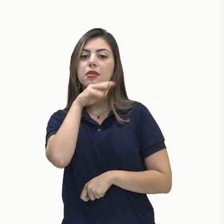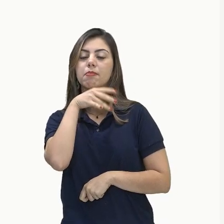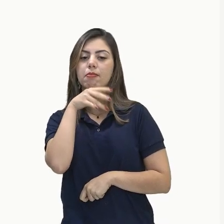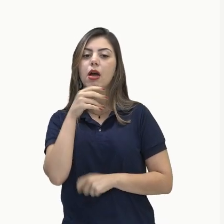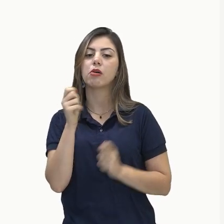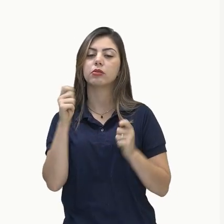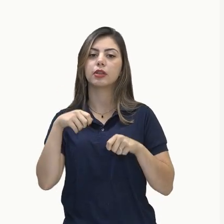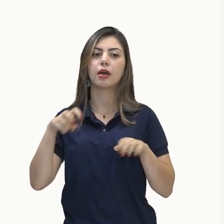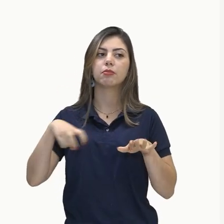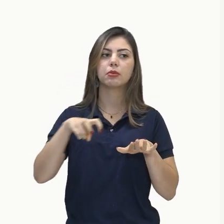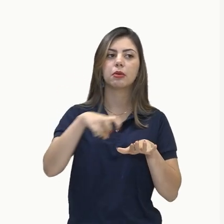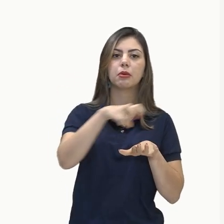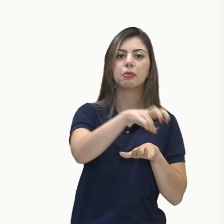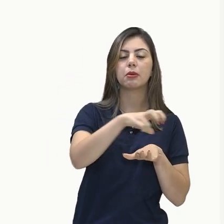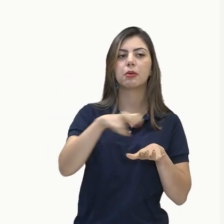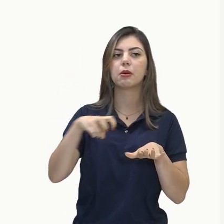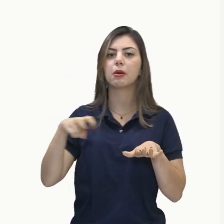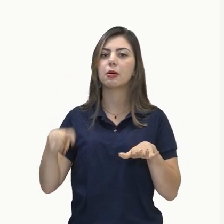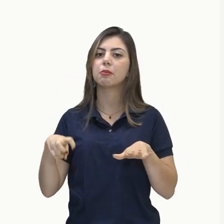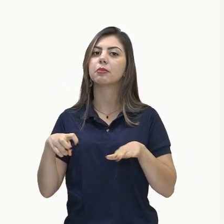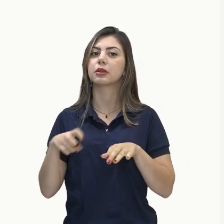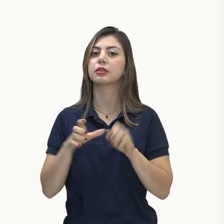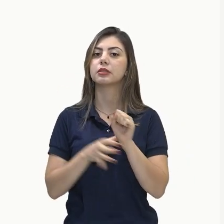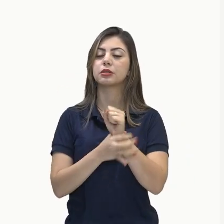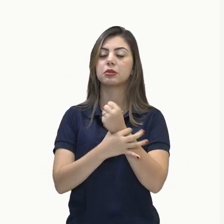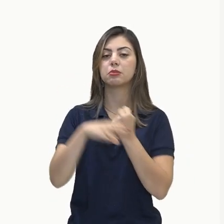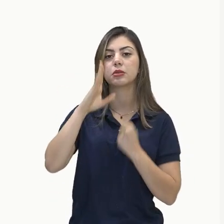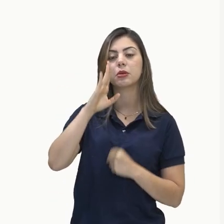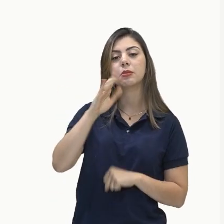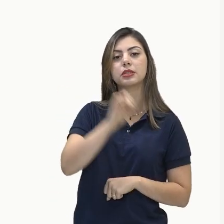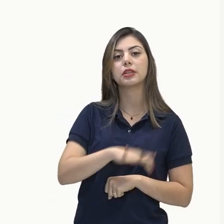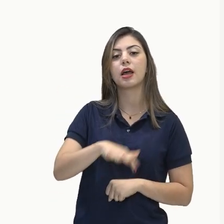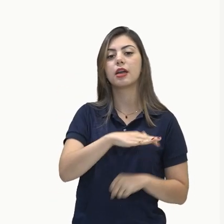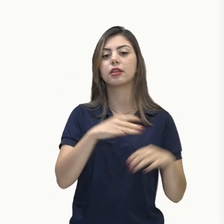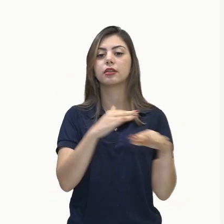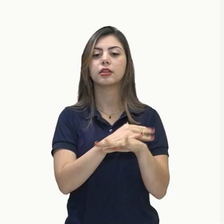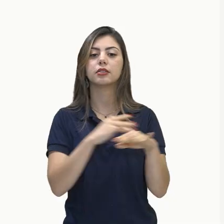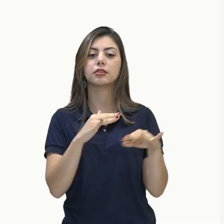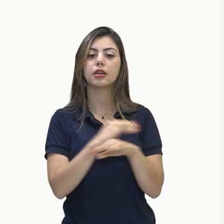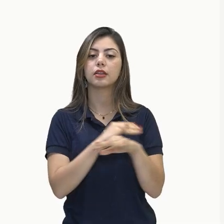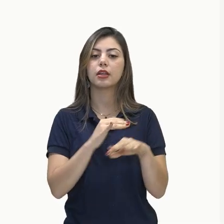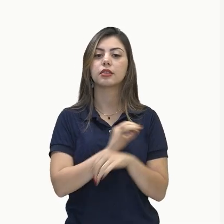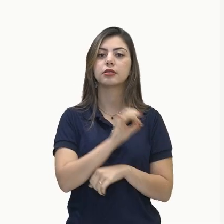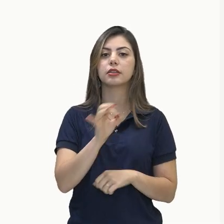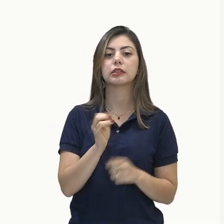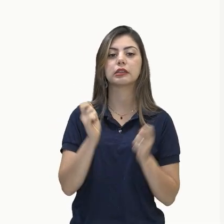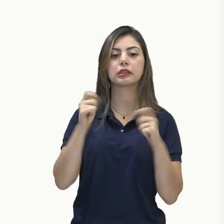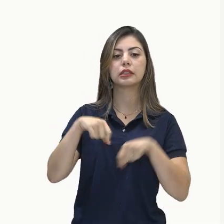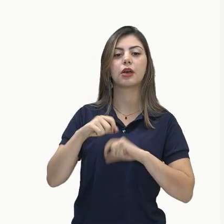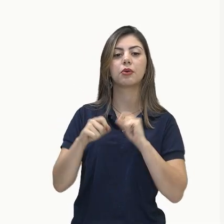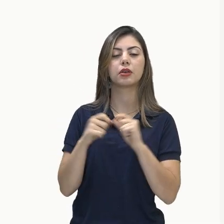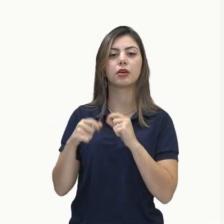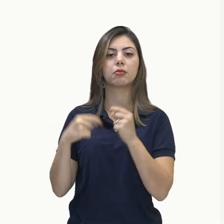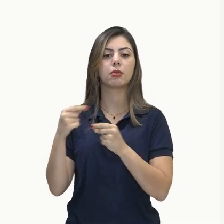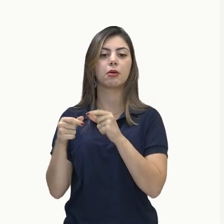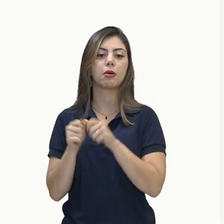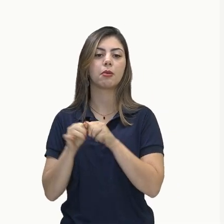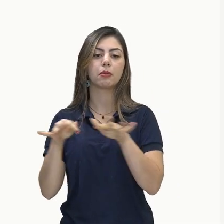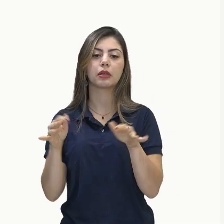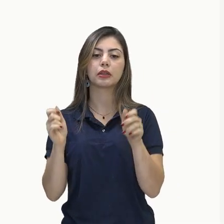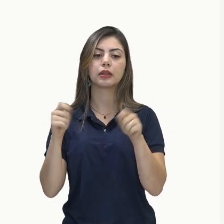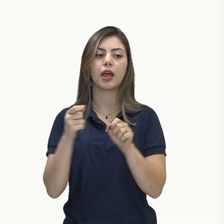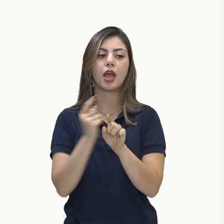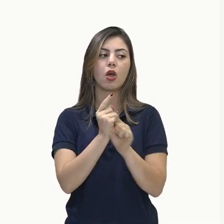mais segurança, principalmente nas áreas de cidade, que eles troquem os genes, ou seja, se reproduzam e também encontrem